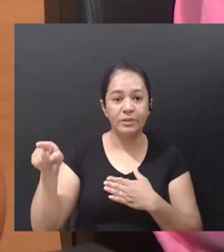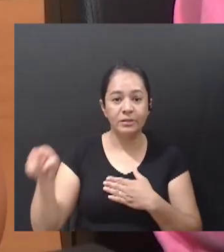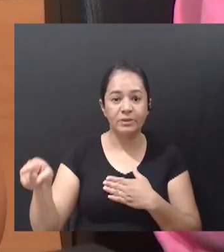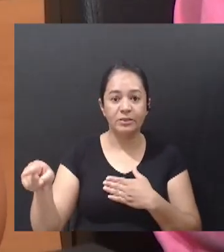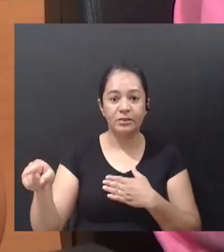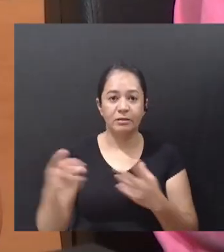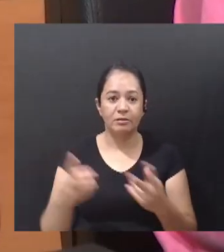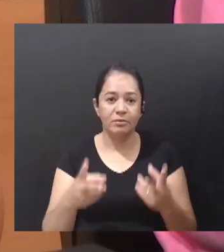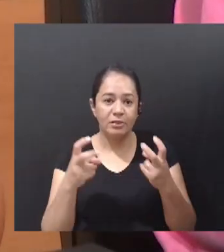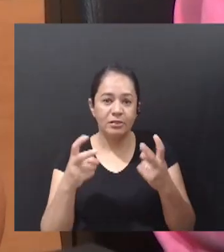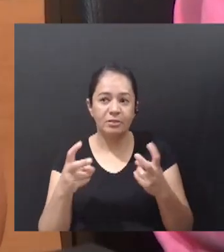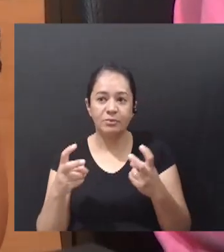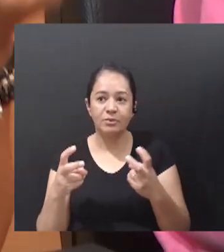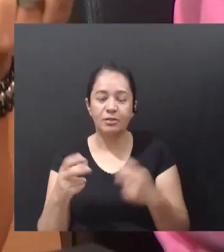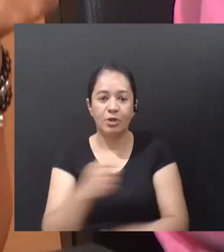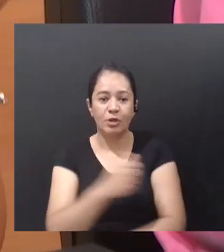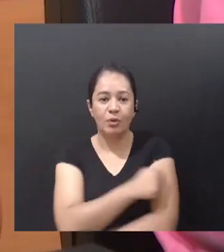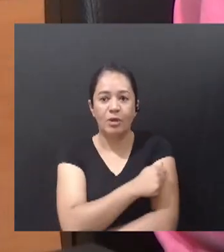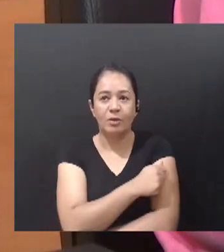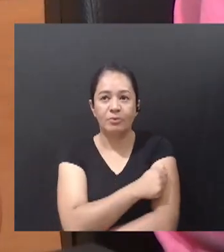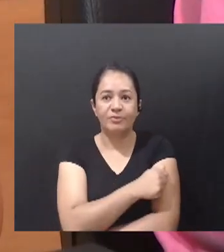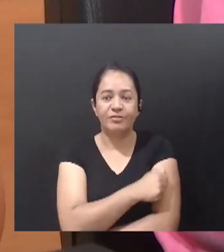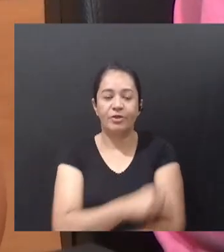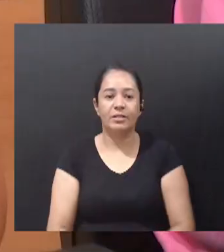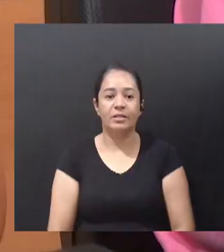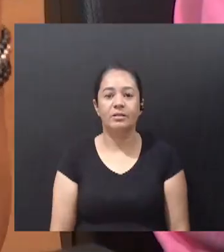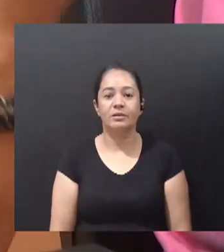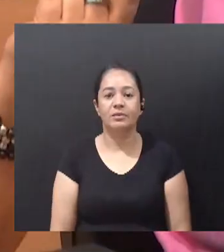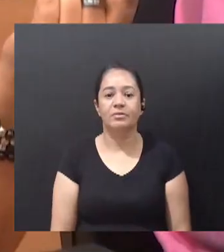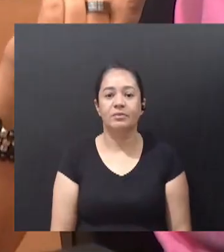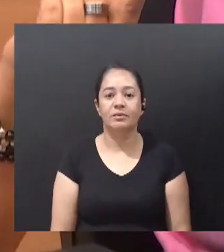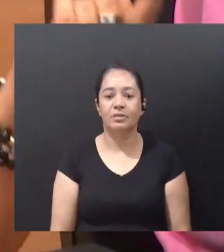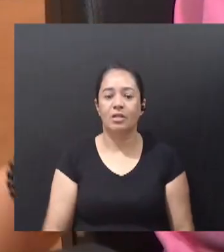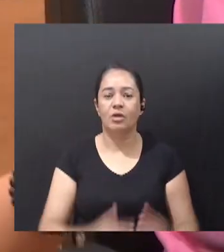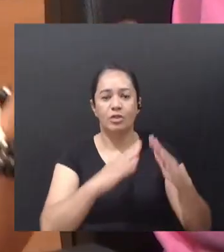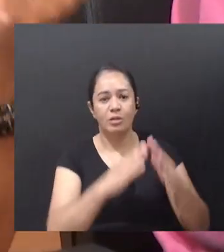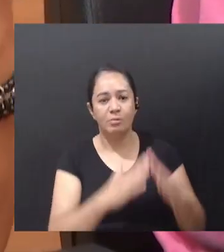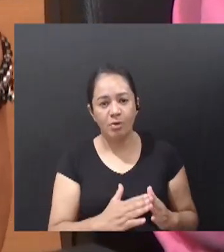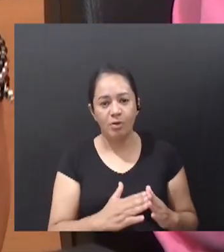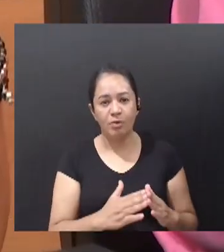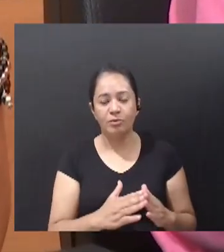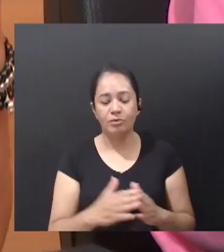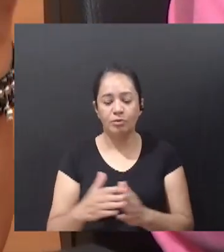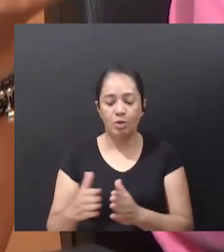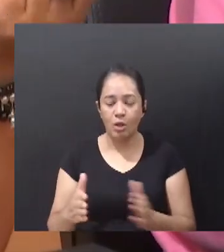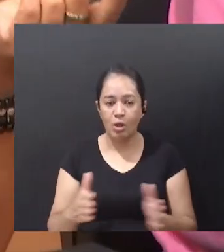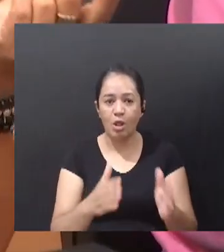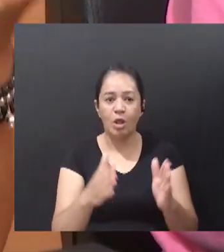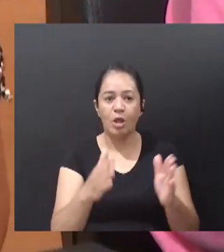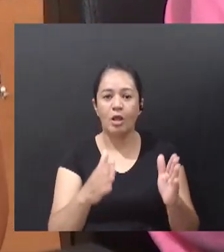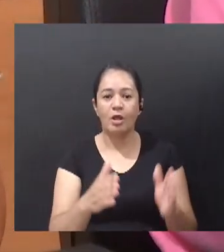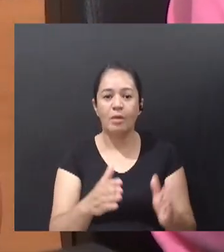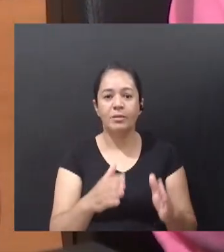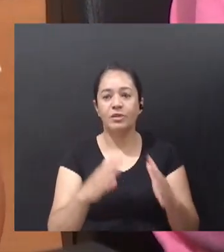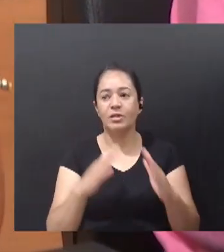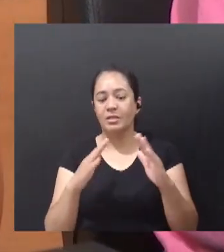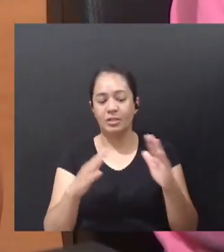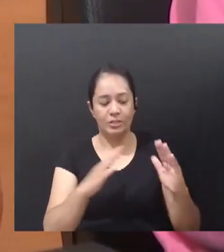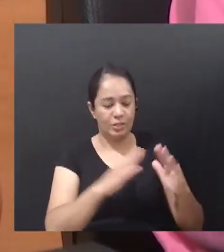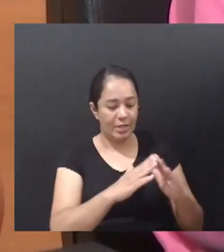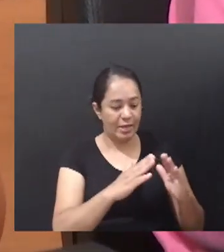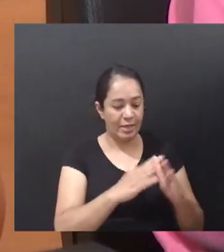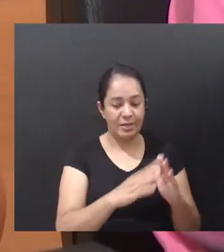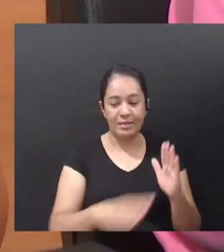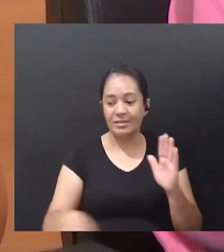aluno fazia no território onde ele mora, no caminho de casa para a escola, que ela conseguiu, a